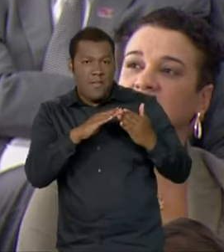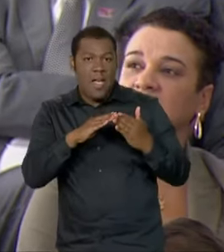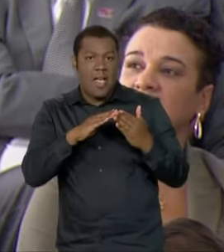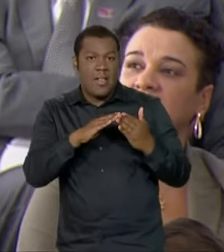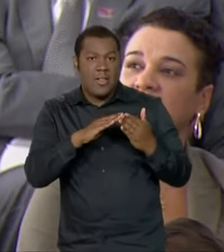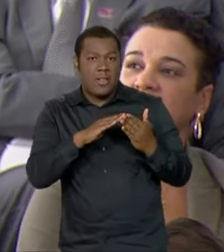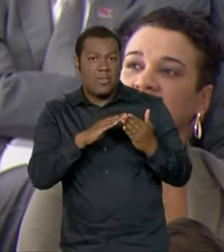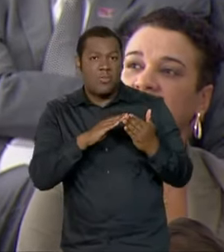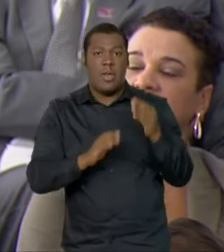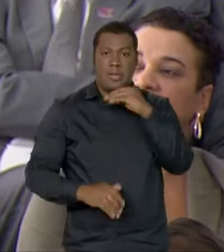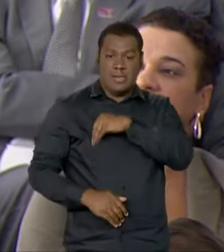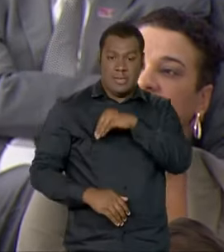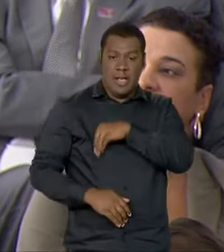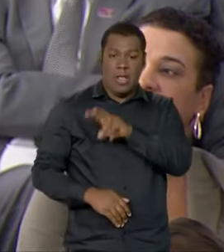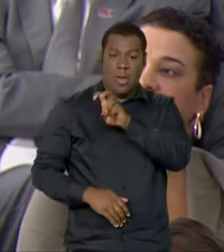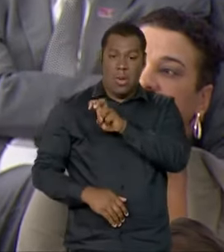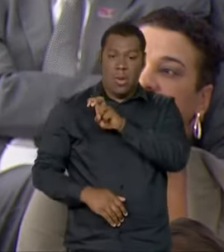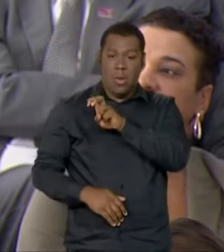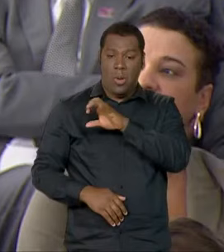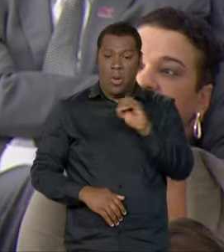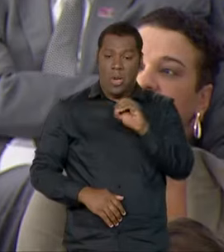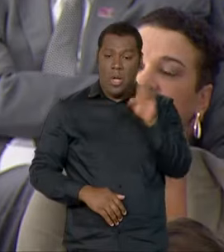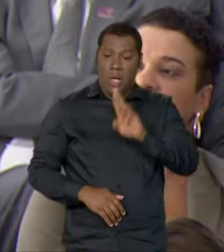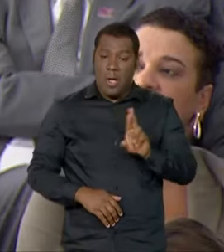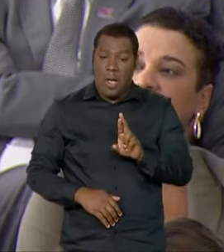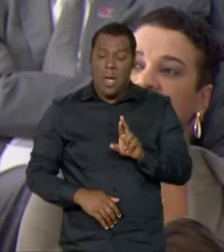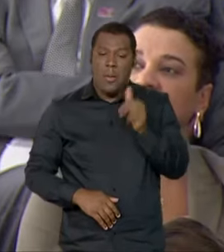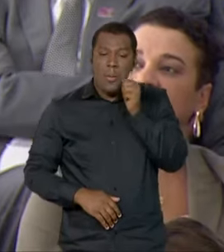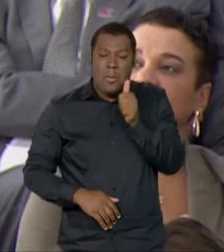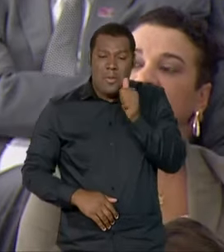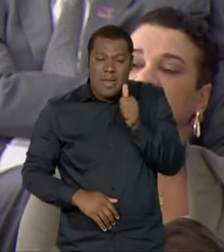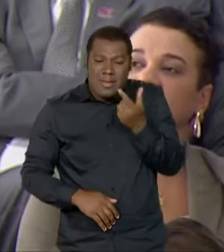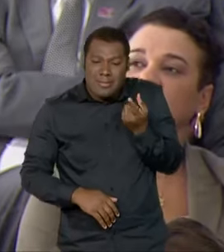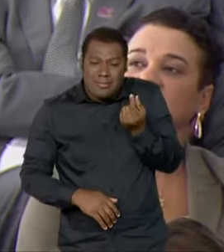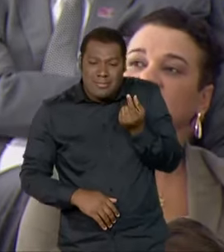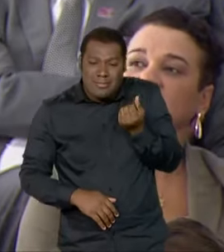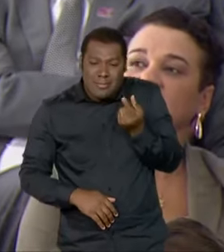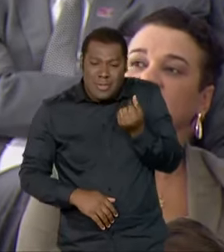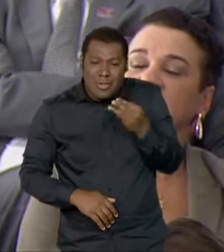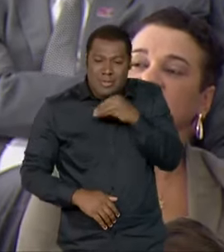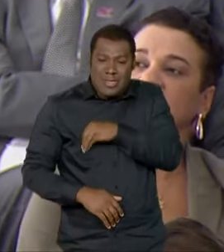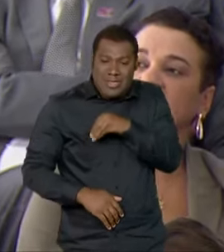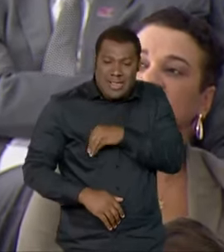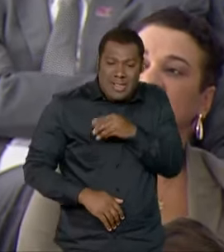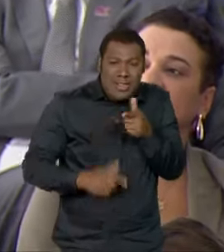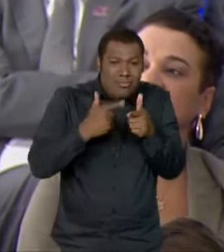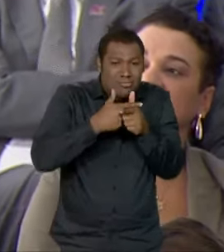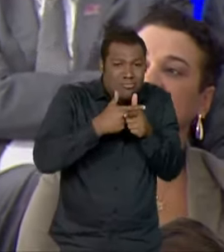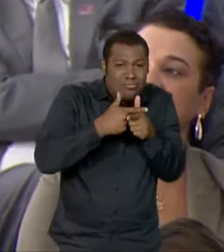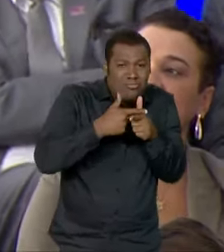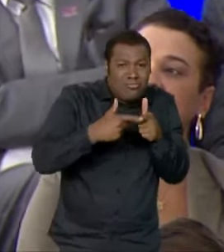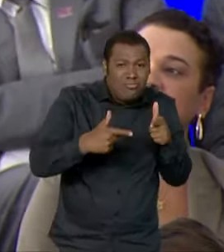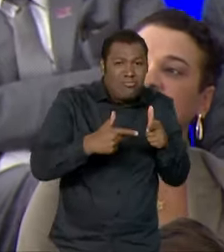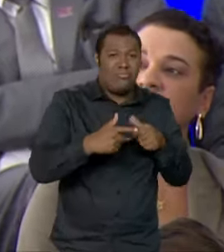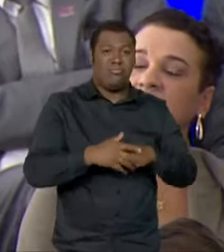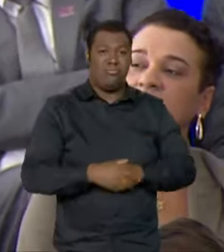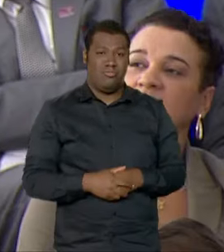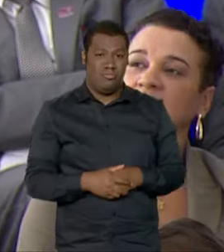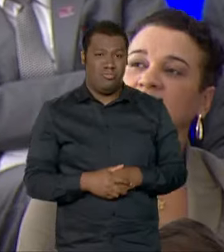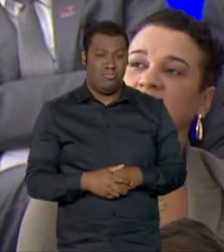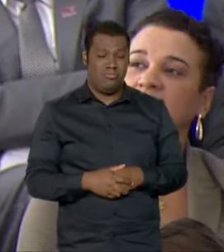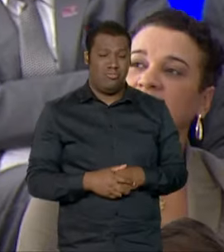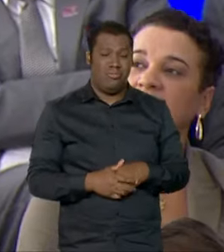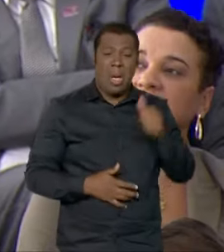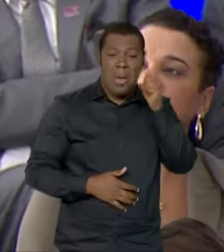uma cidade dessa. Ela faz milagre com R$500. Acontece que ela nunca tem chance de ter esses